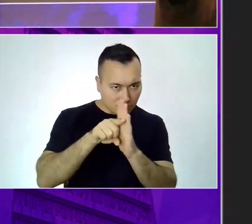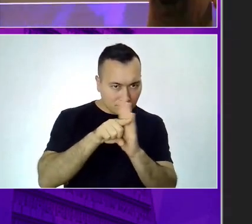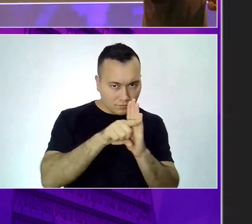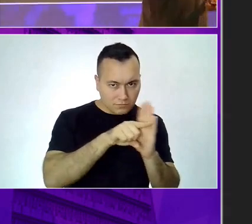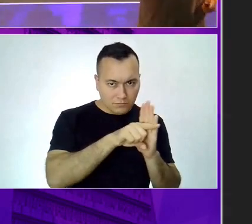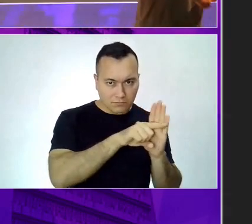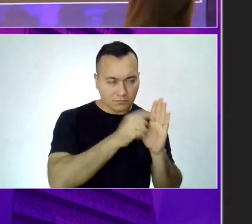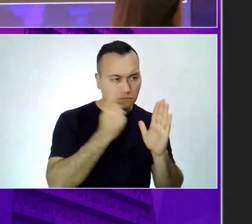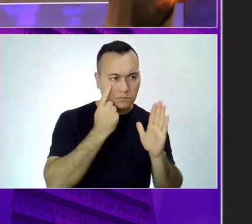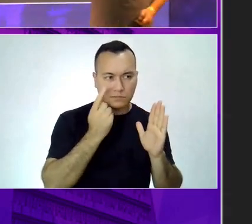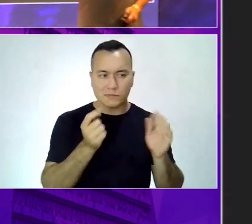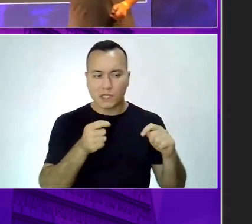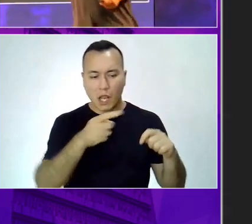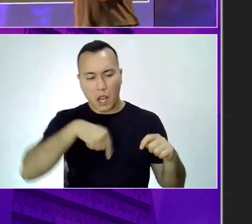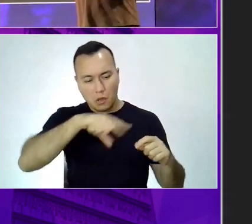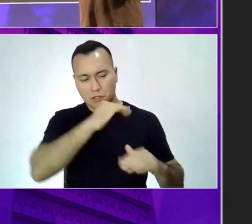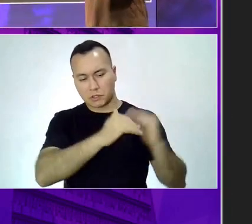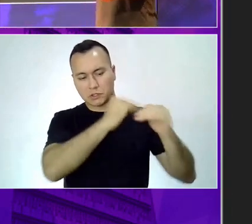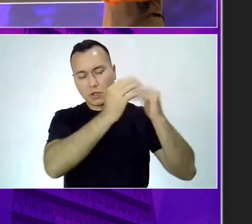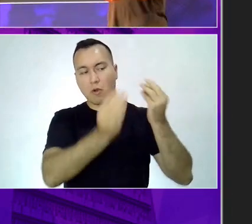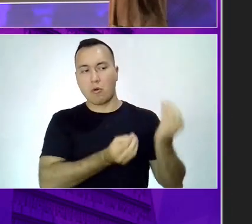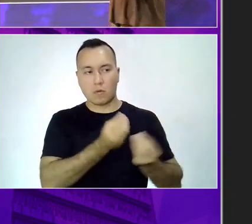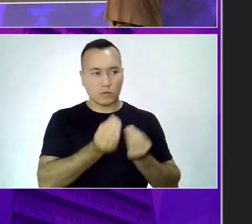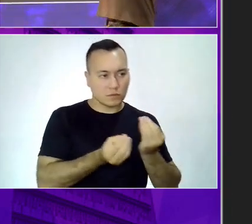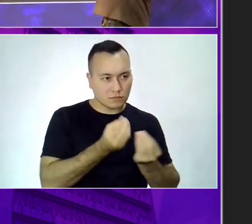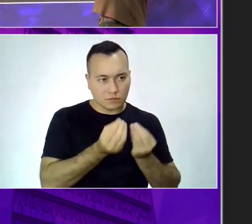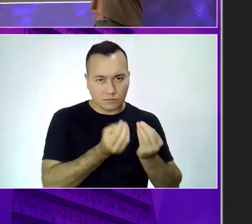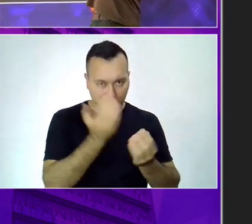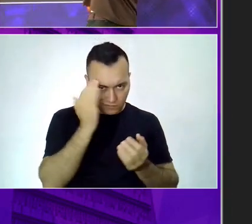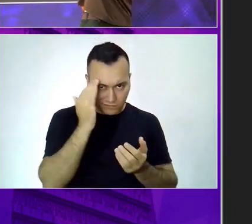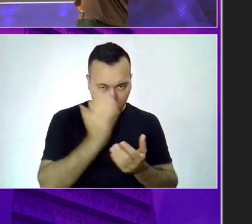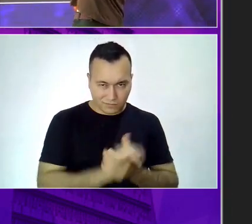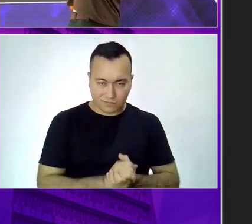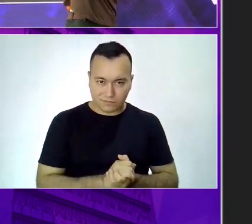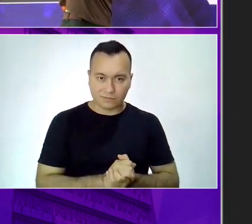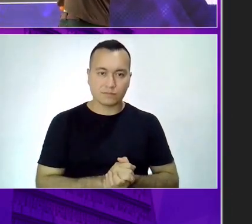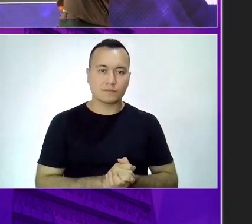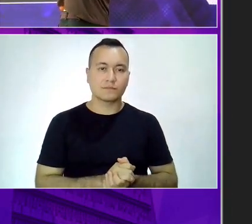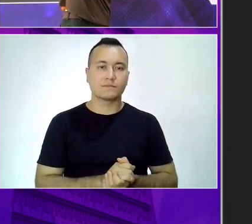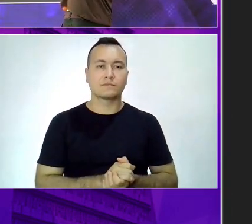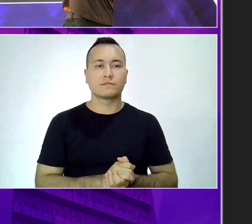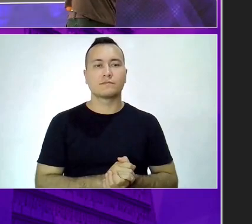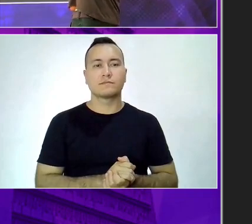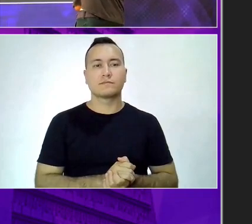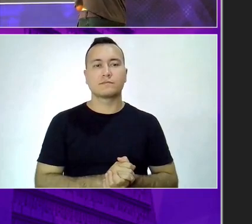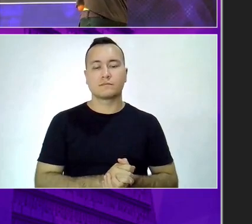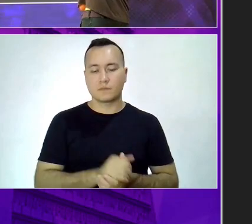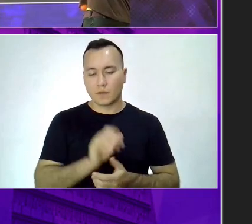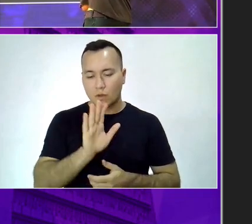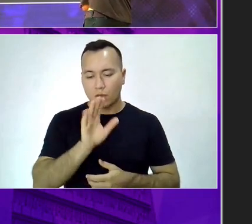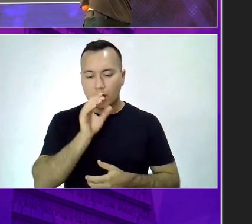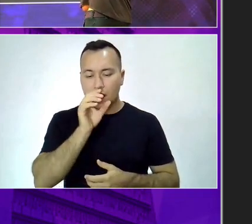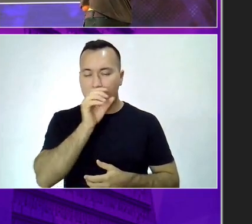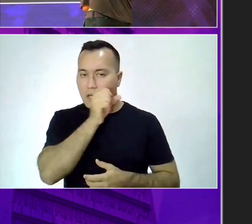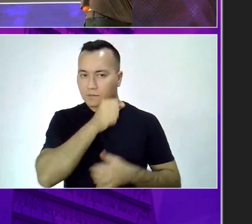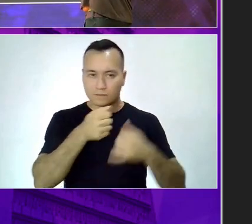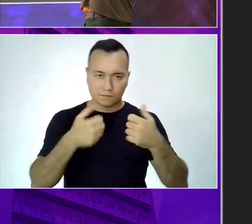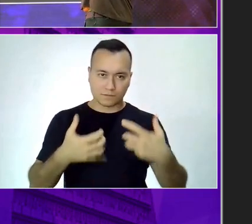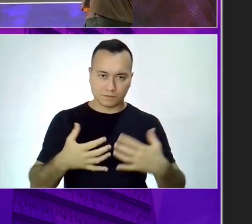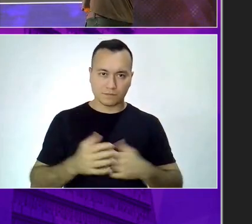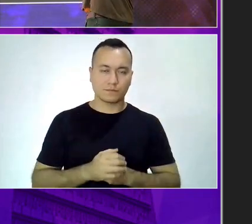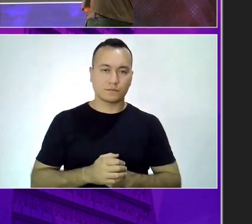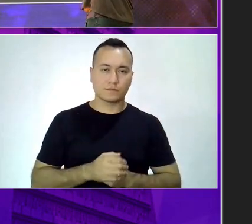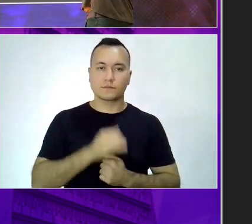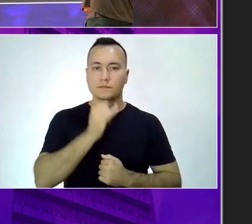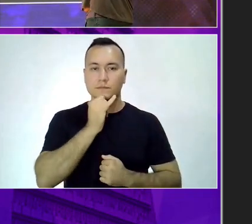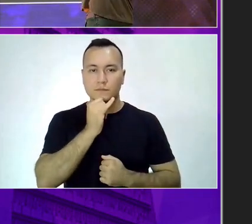Então, rapidinho, só para entender, estamos passando por uma irrupção de paradigma de quê? De dogmatismo para pragmatismo, de